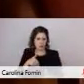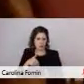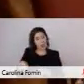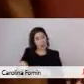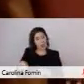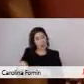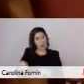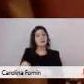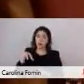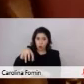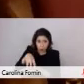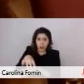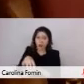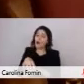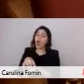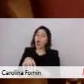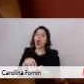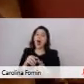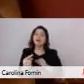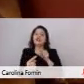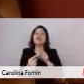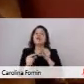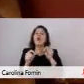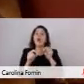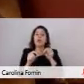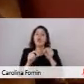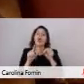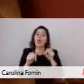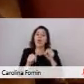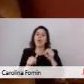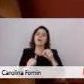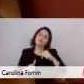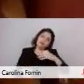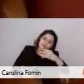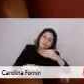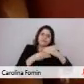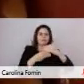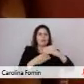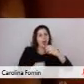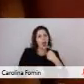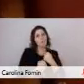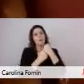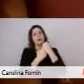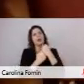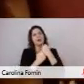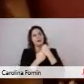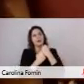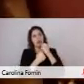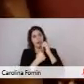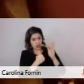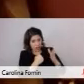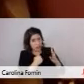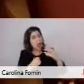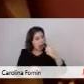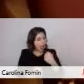iniciativas já existentes, né? O Natijus Federal, você acessa, é uma plataforma